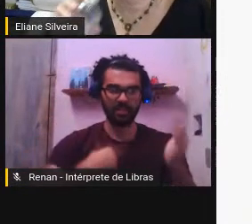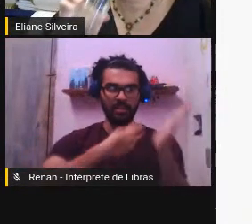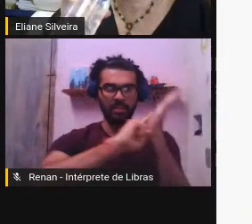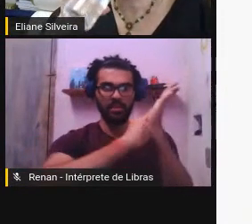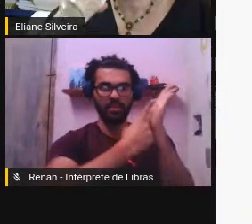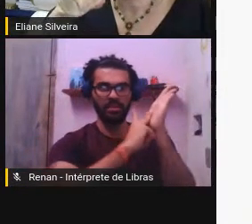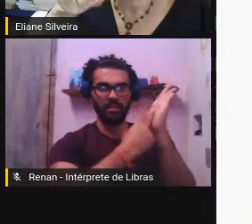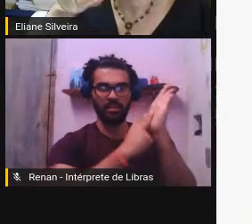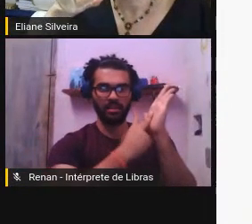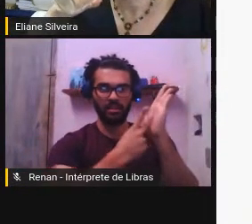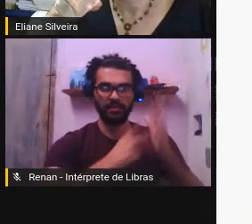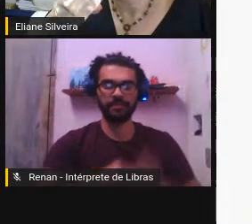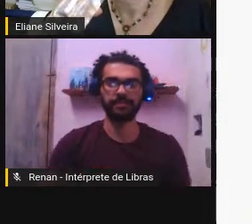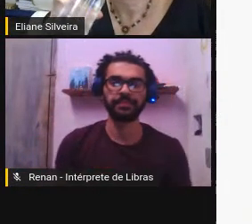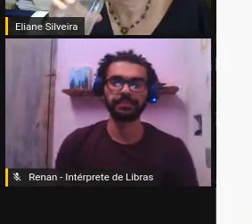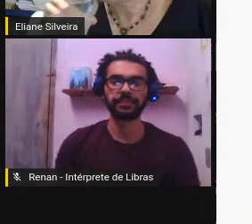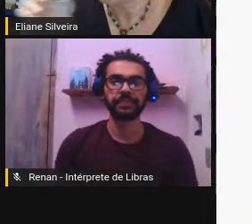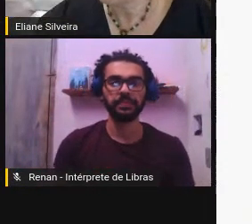abaixo.